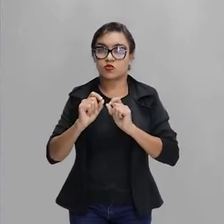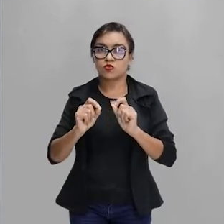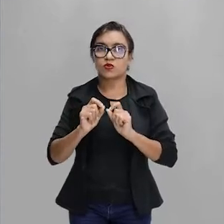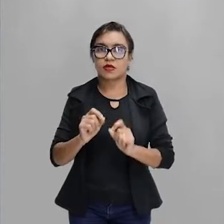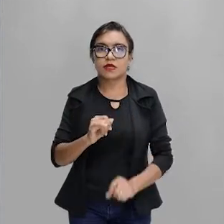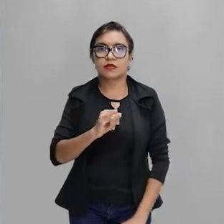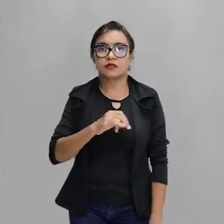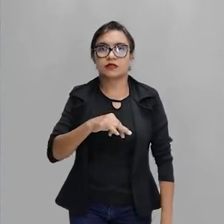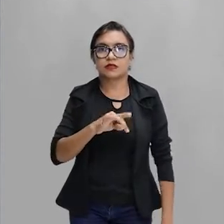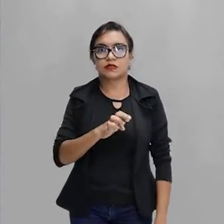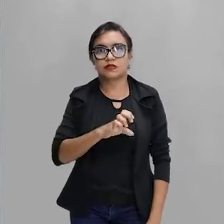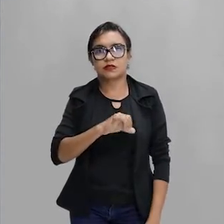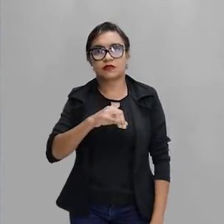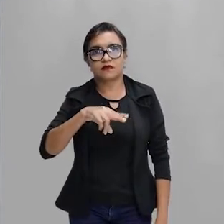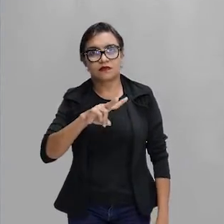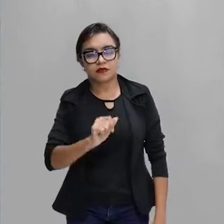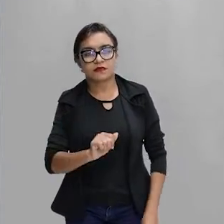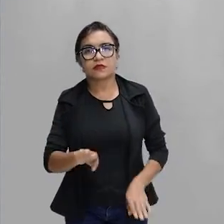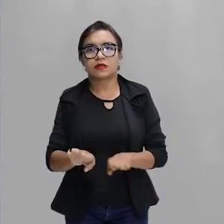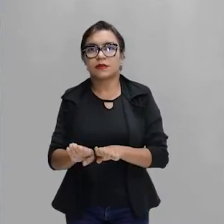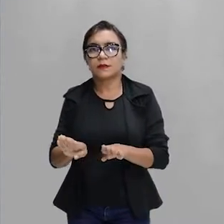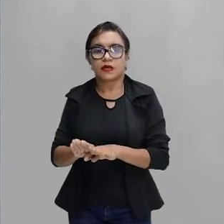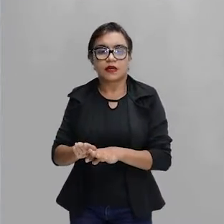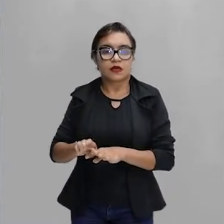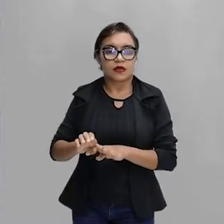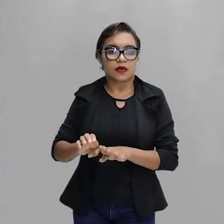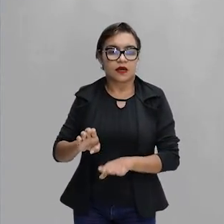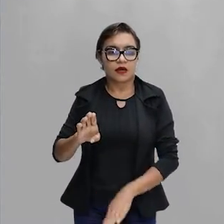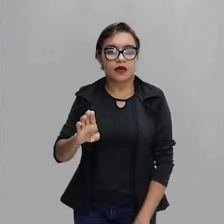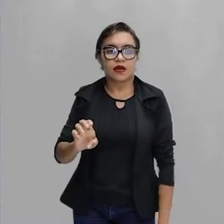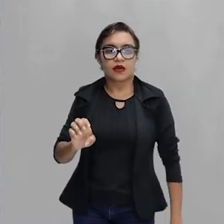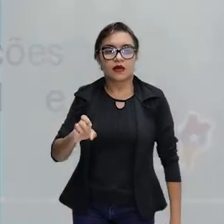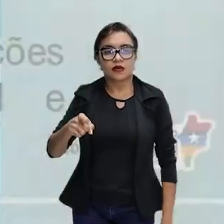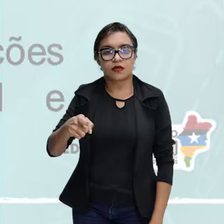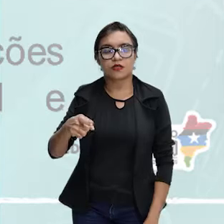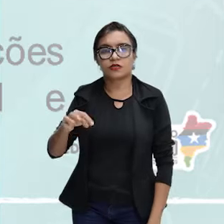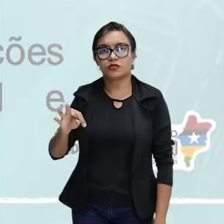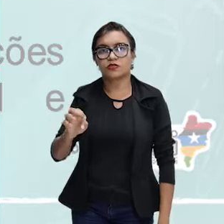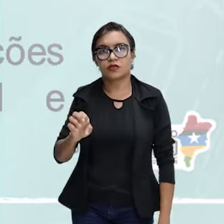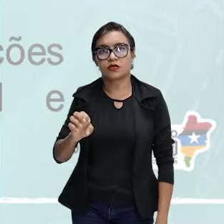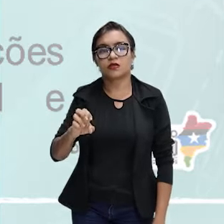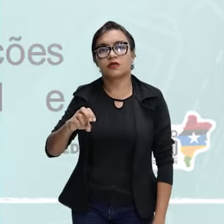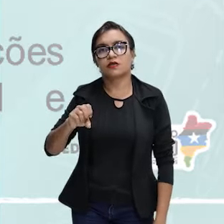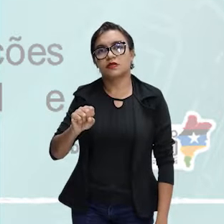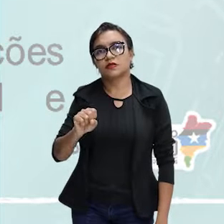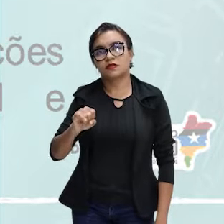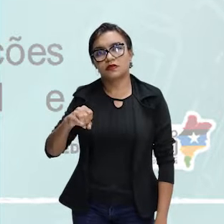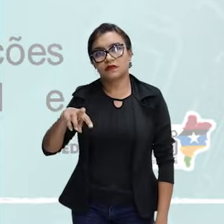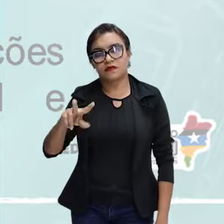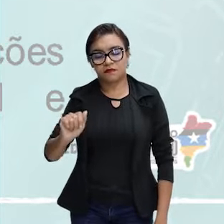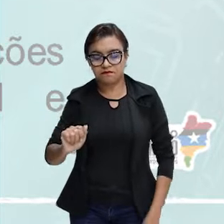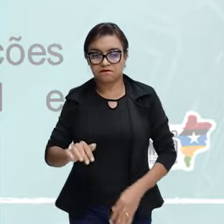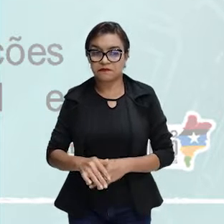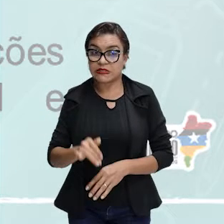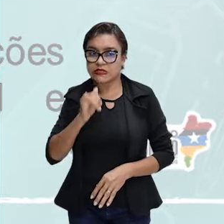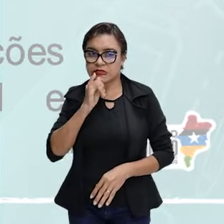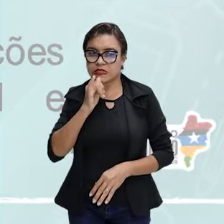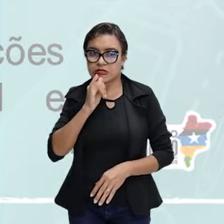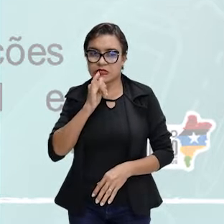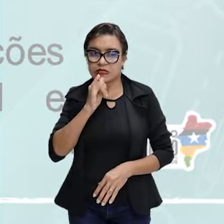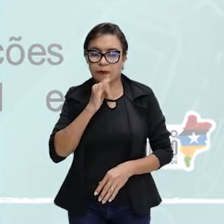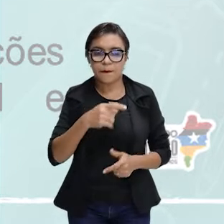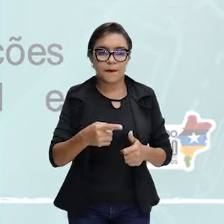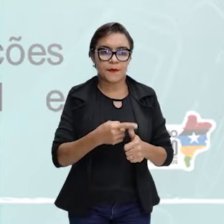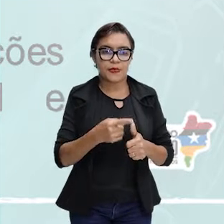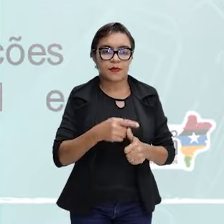que é importante, Marcos? Porque esse termínio vai determinar toda uma característica de um setor produtivo, tá? A pecuária intensiva,